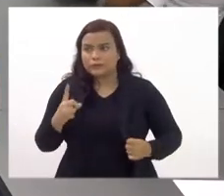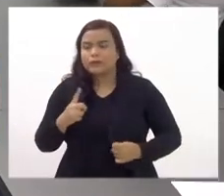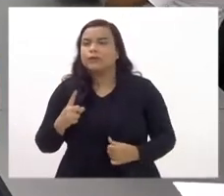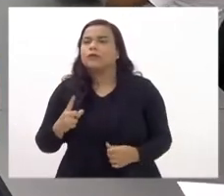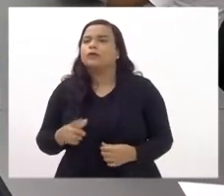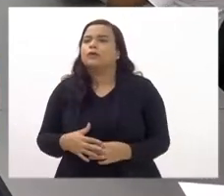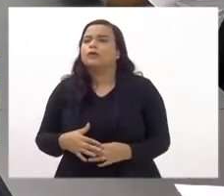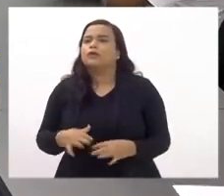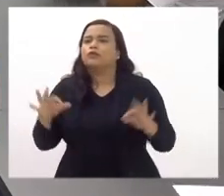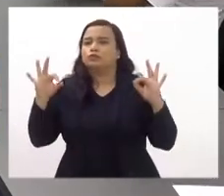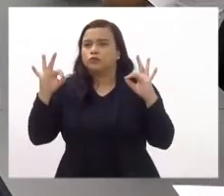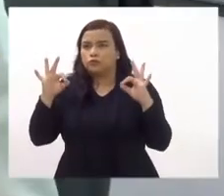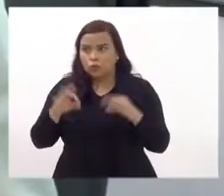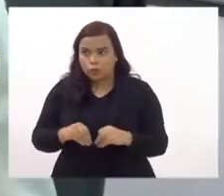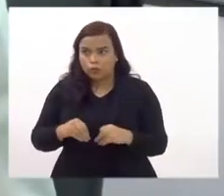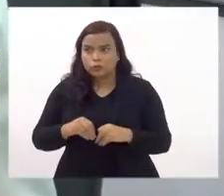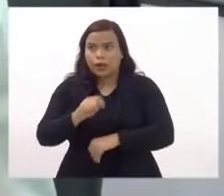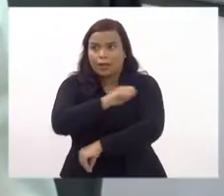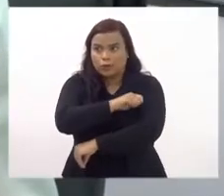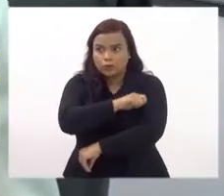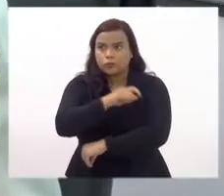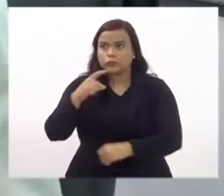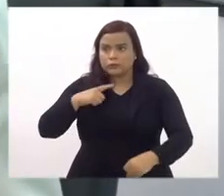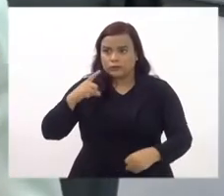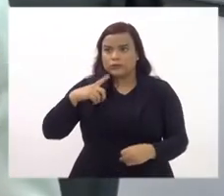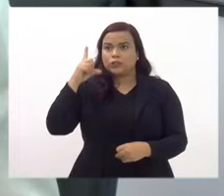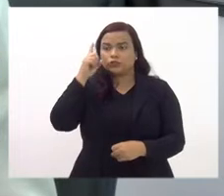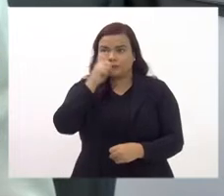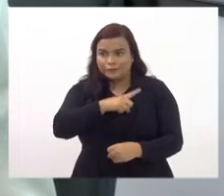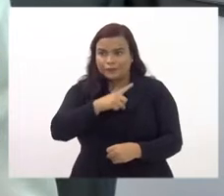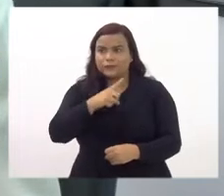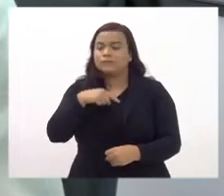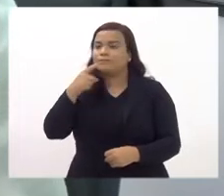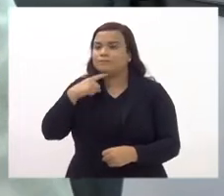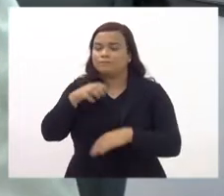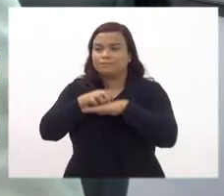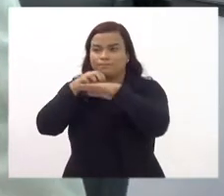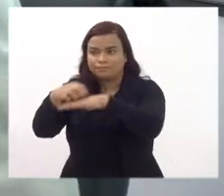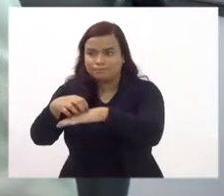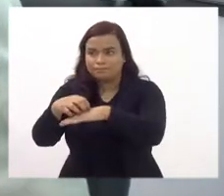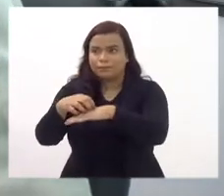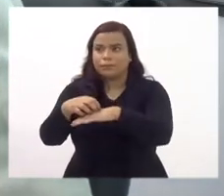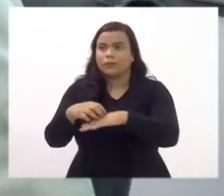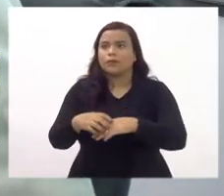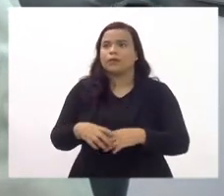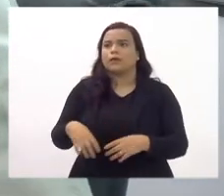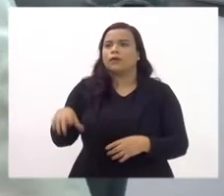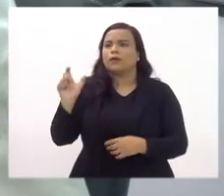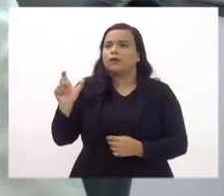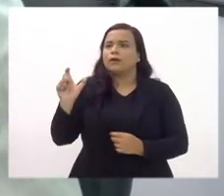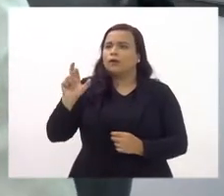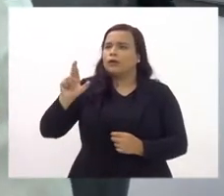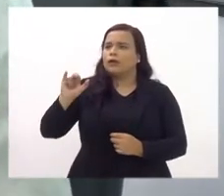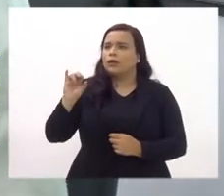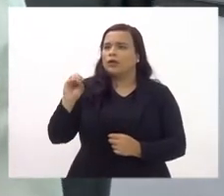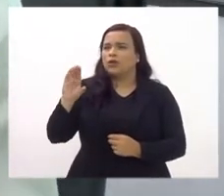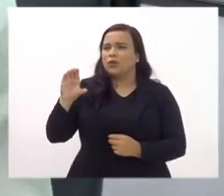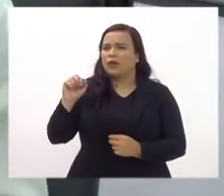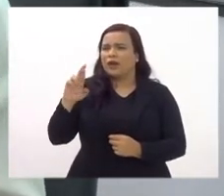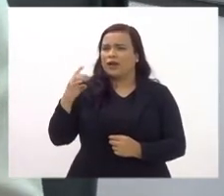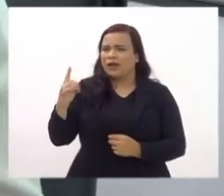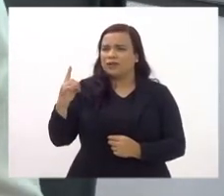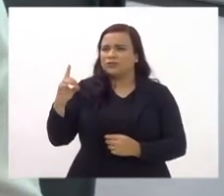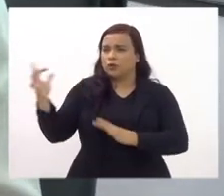que todos os casos de estudantes que estejam com dificuldade para acessar o RioCard, né, que sejam encaminhados, entrem em contato com a